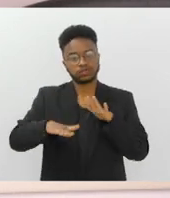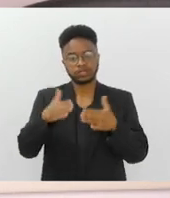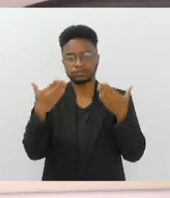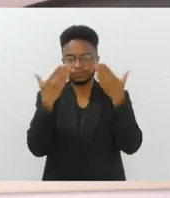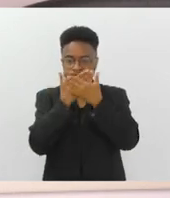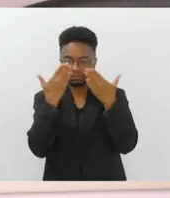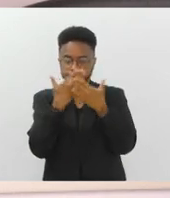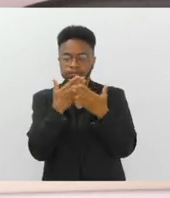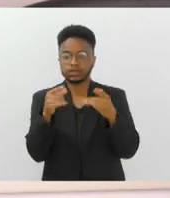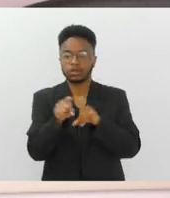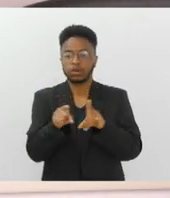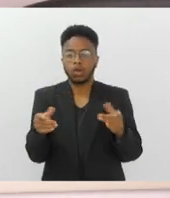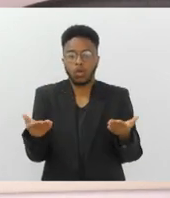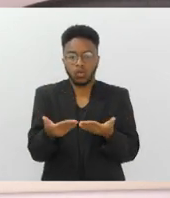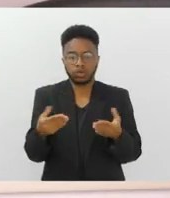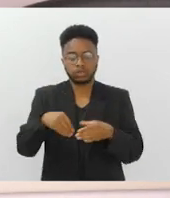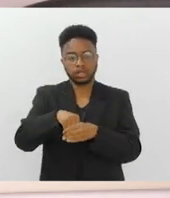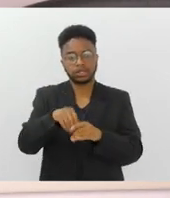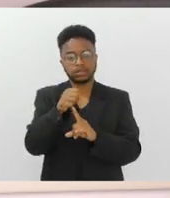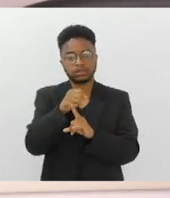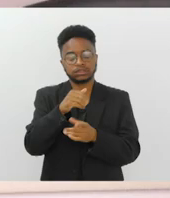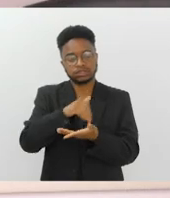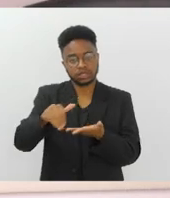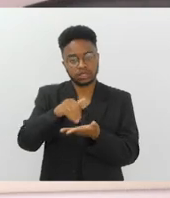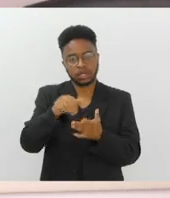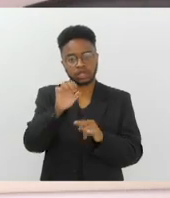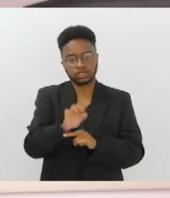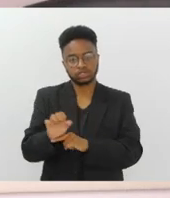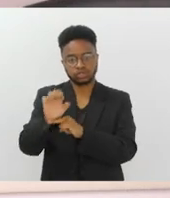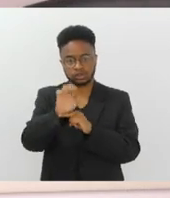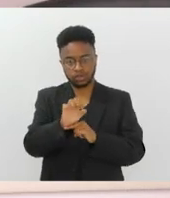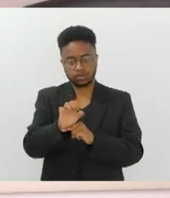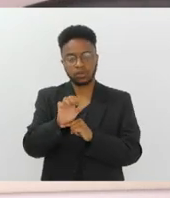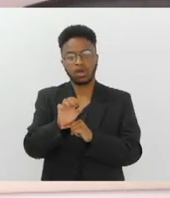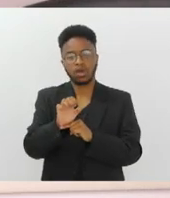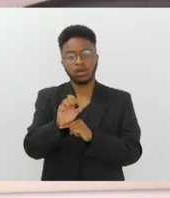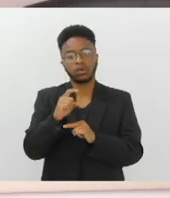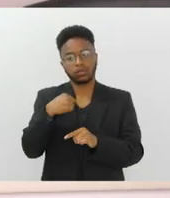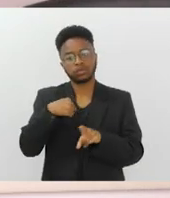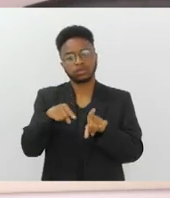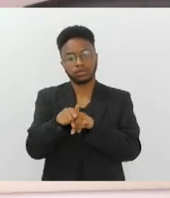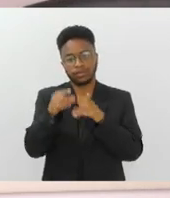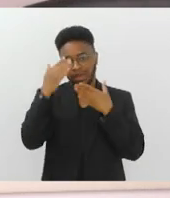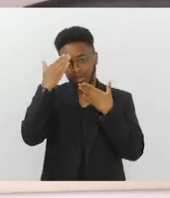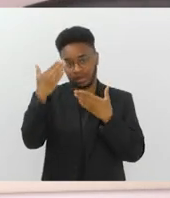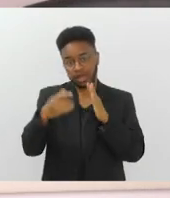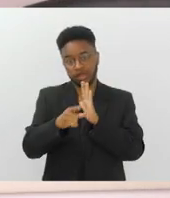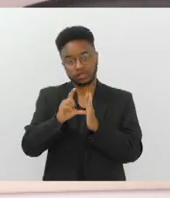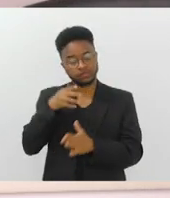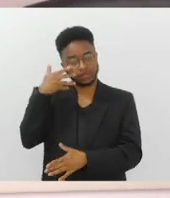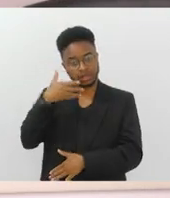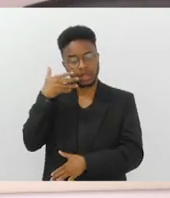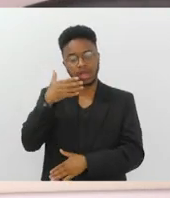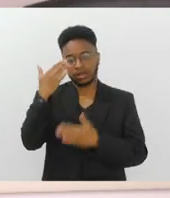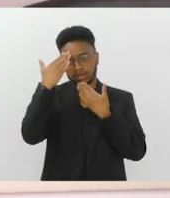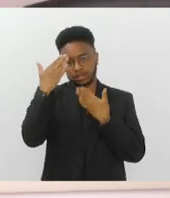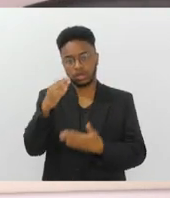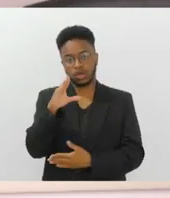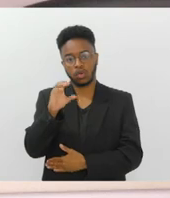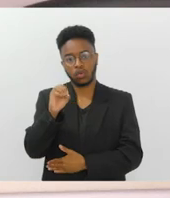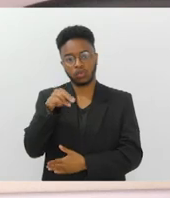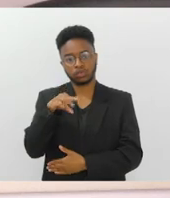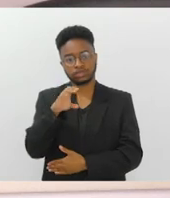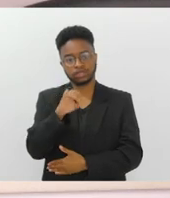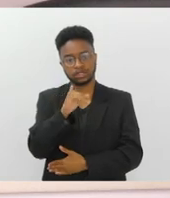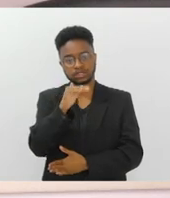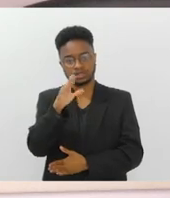invisibilizadas, e que hoje, dentro da Secretaria de Estado, também fazer um agradecimento antes da minha fala à doutora Conceição Salomão, que é uma pessoa